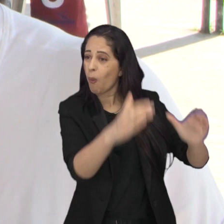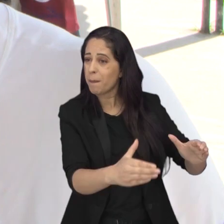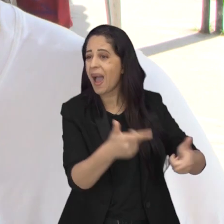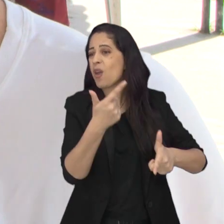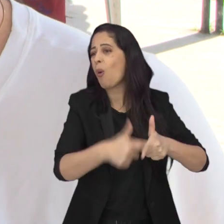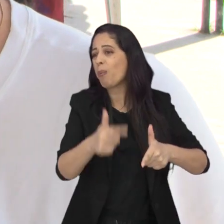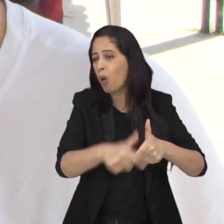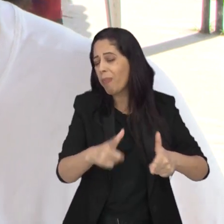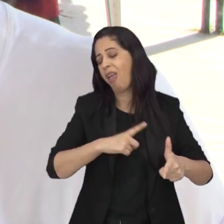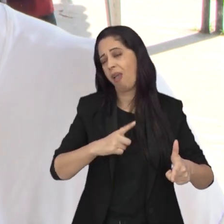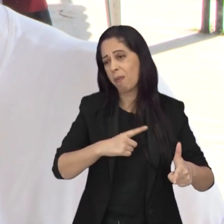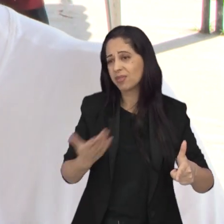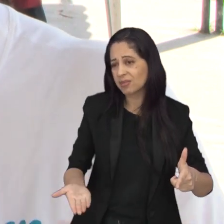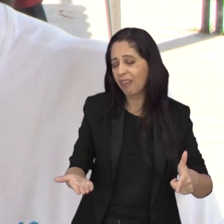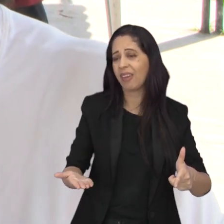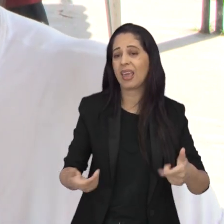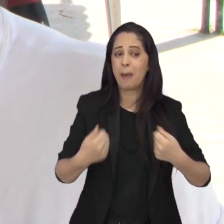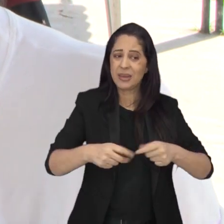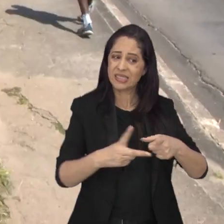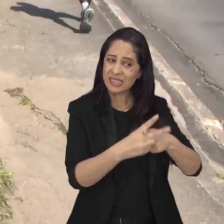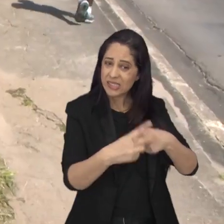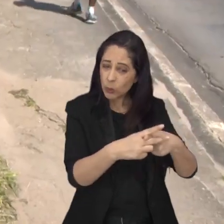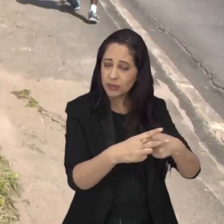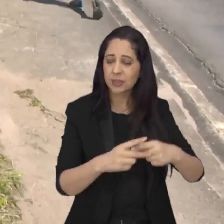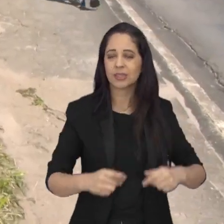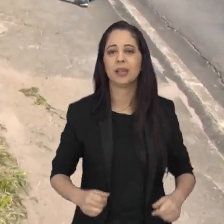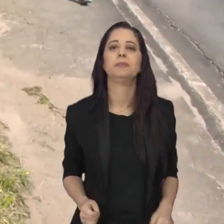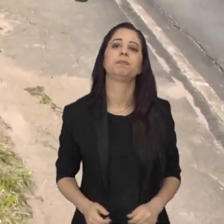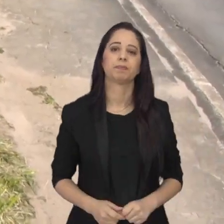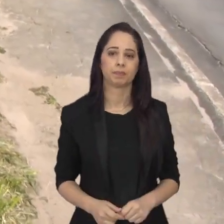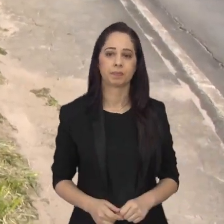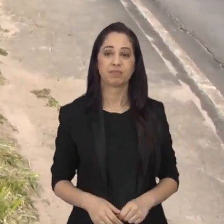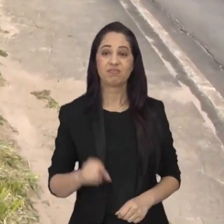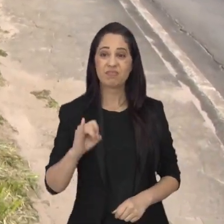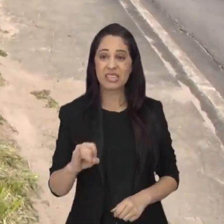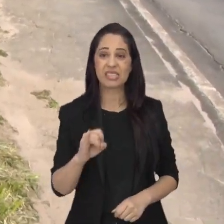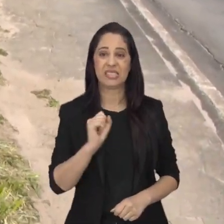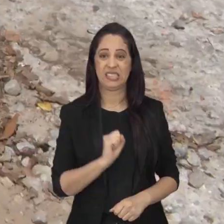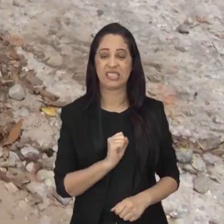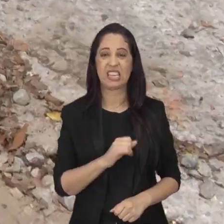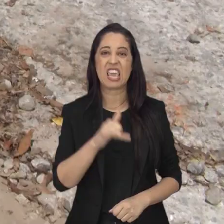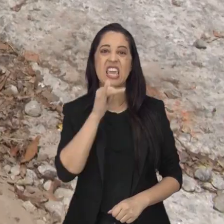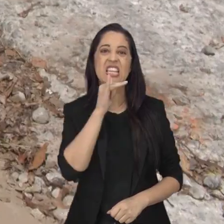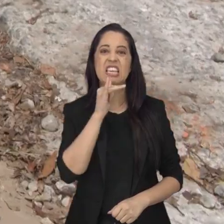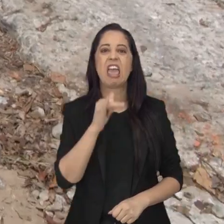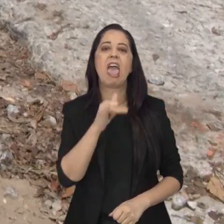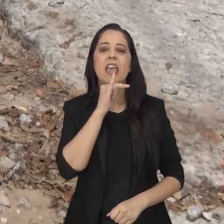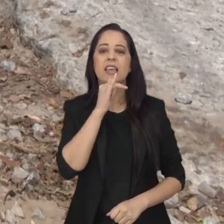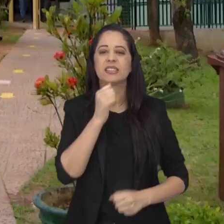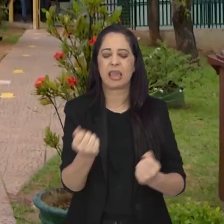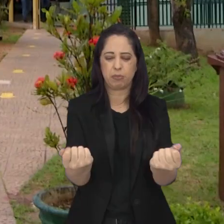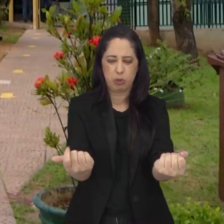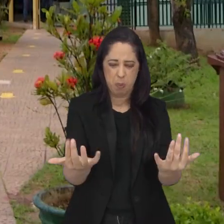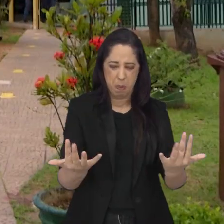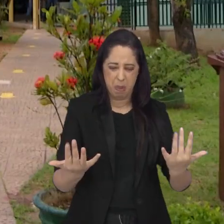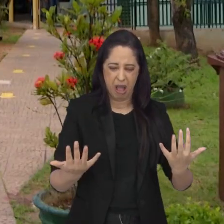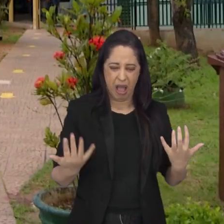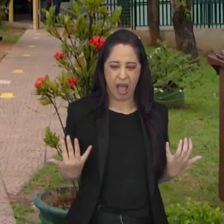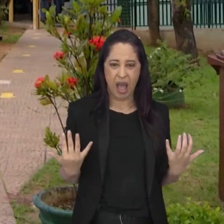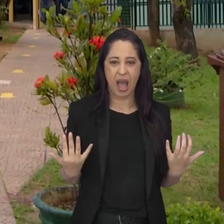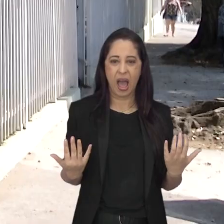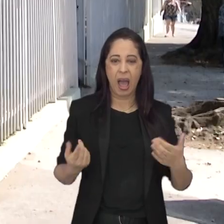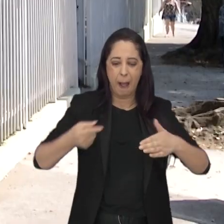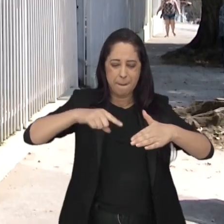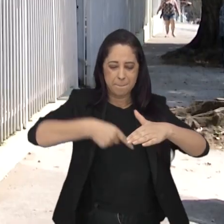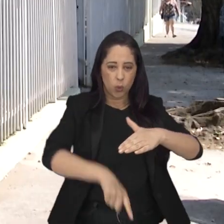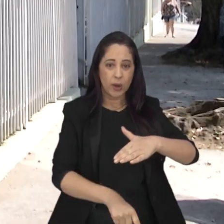está solicitando, está com um problema, tem que fazer algo. Quando há um problema com mato alto, buracos no asfalto ou falta de